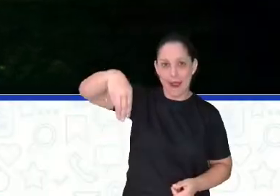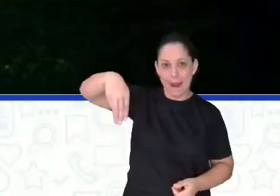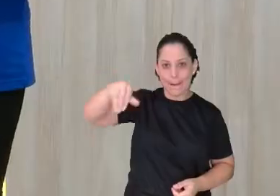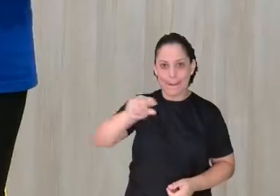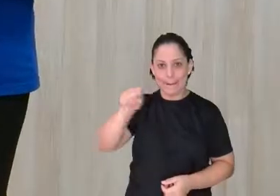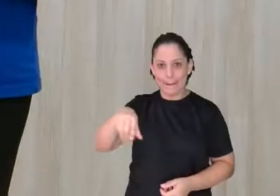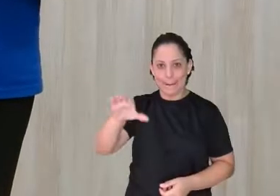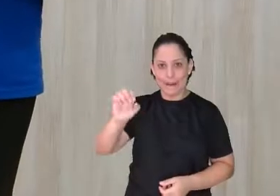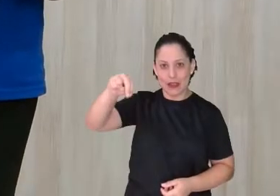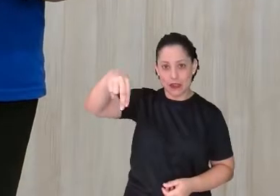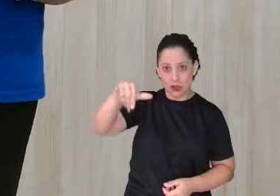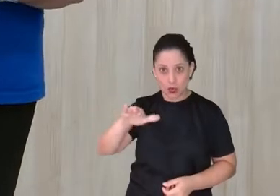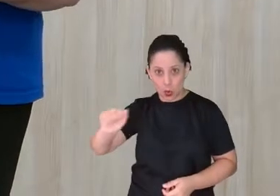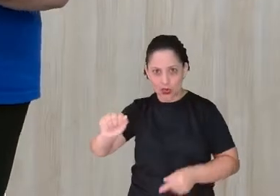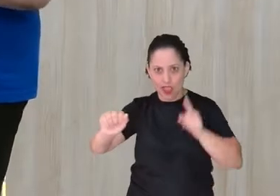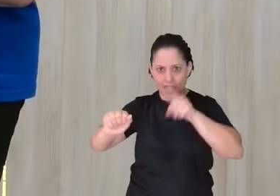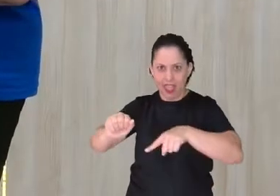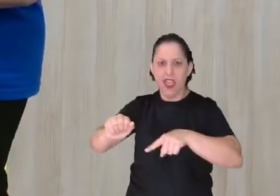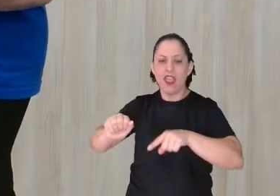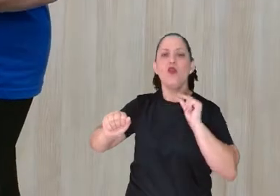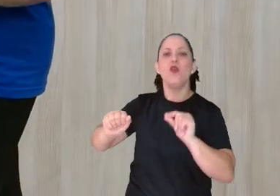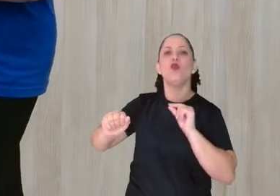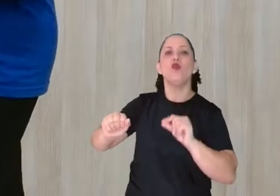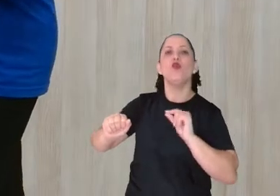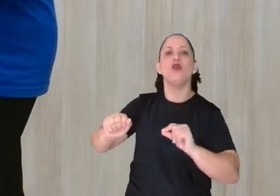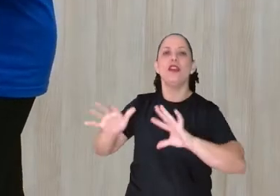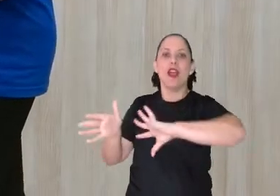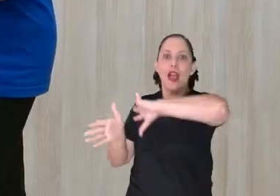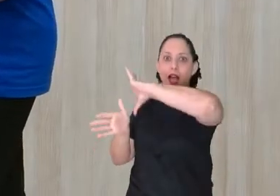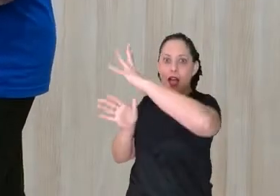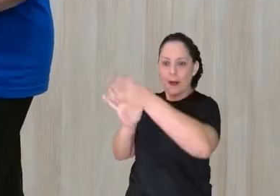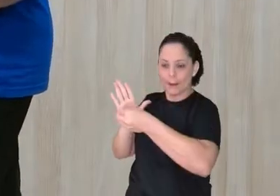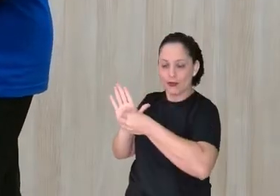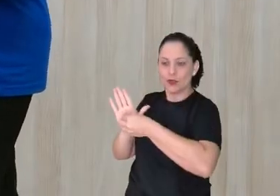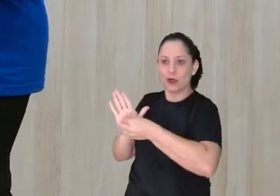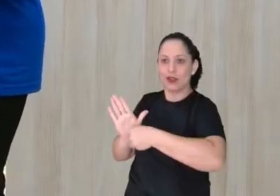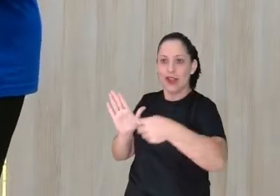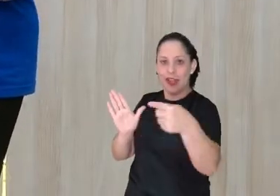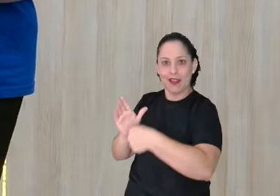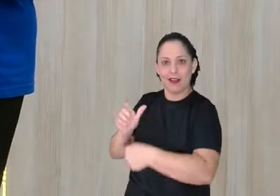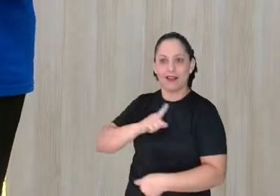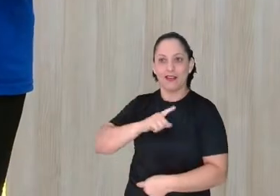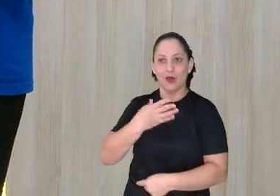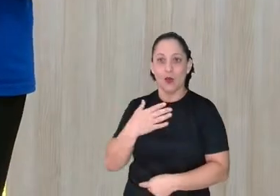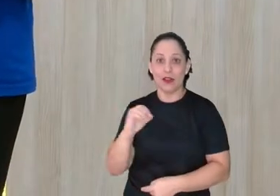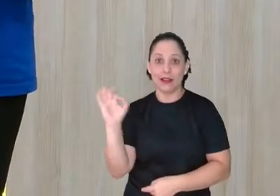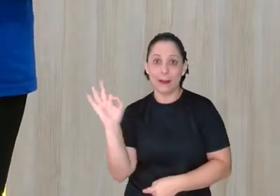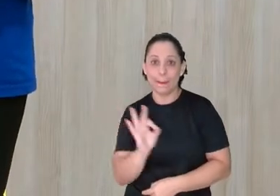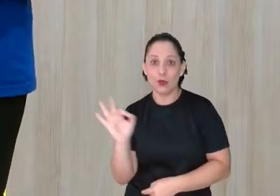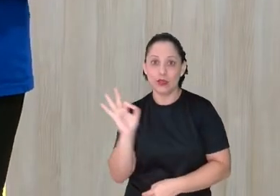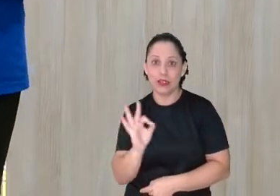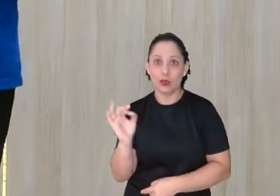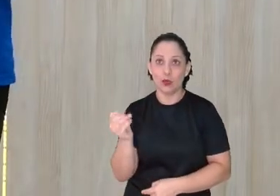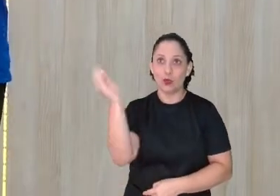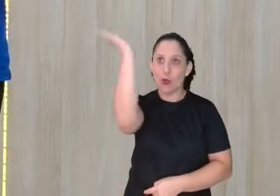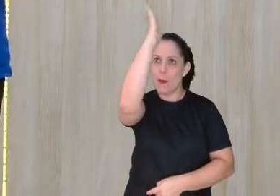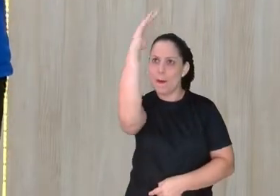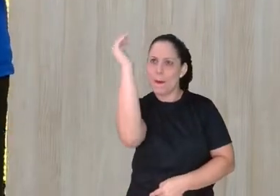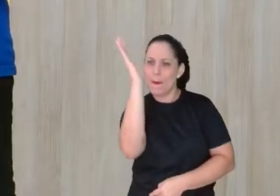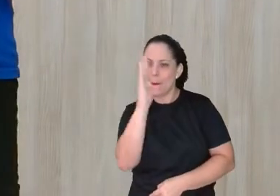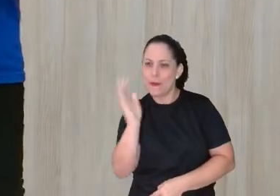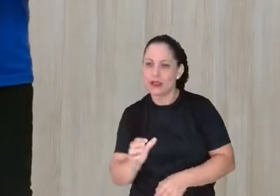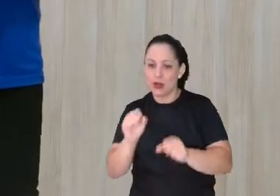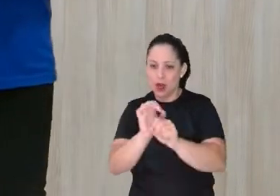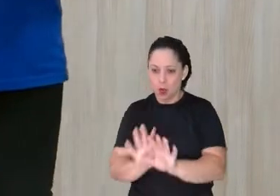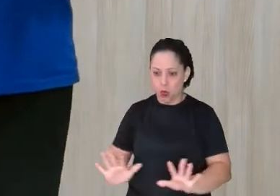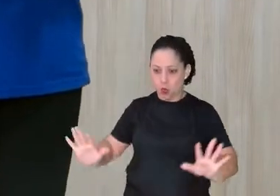ocupa 40%, né? Vejam aí, do território nacional. E se estende por 9 países da América